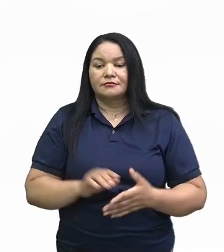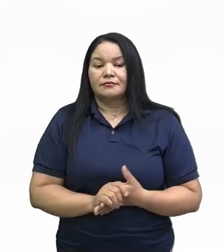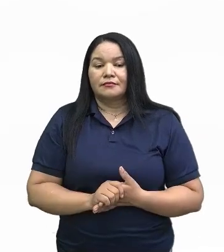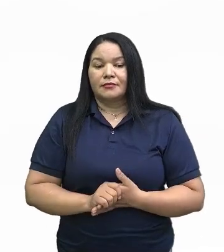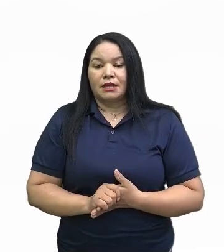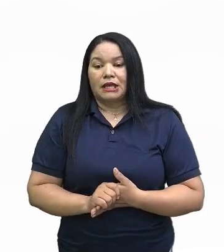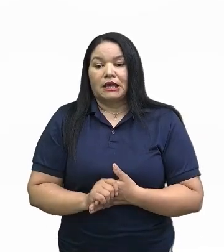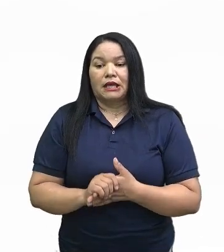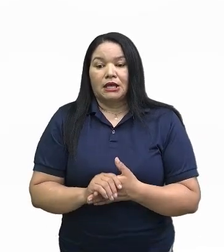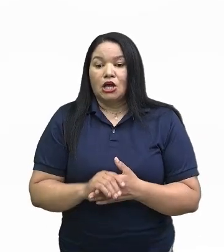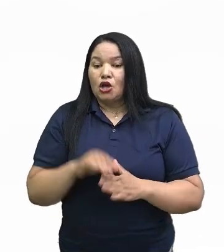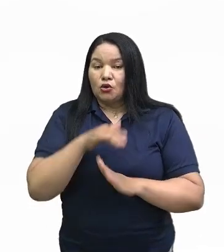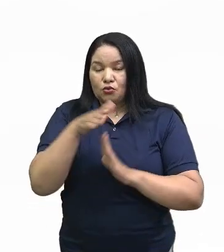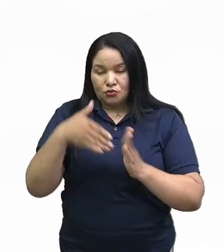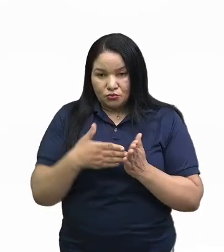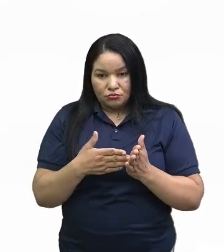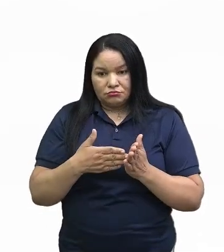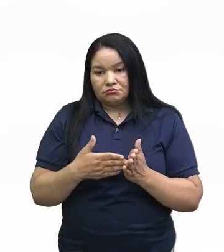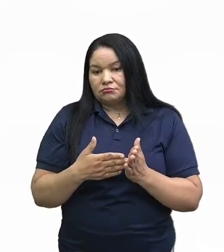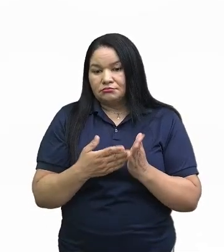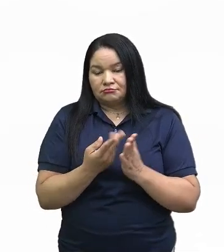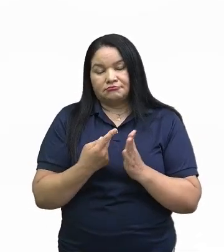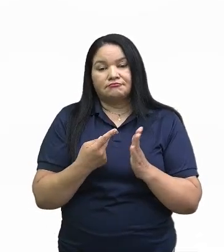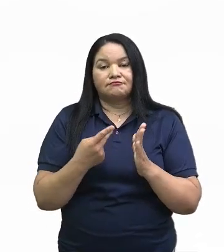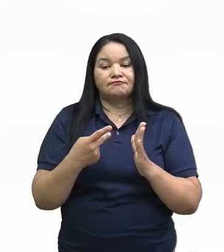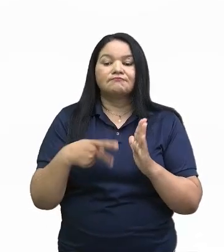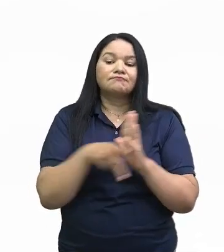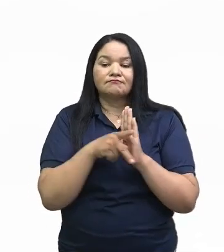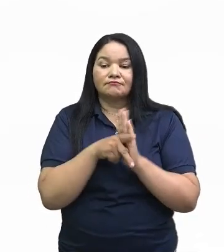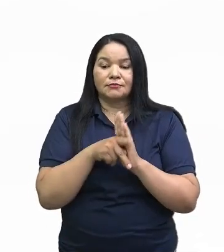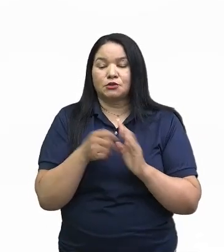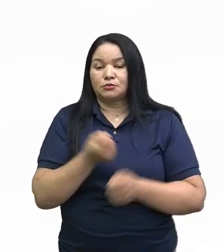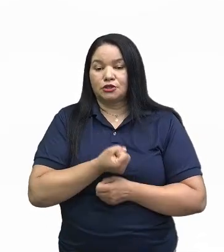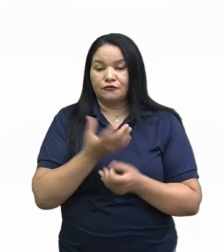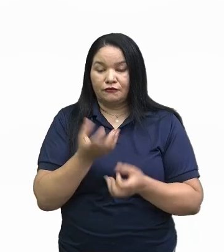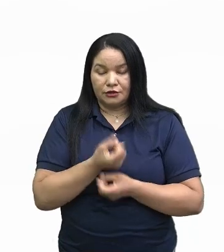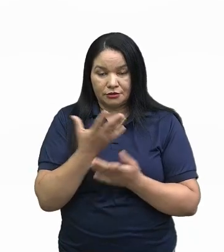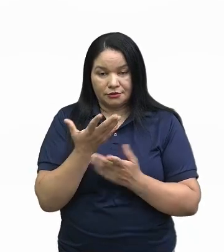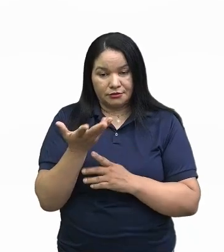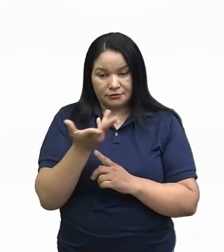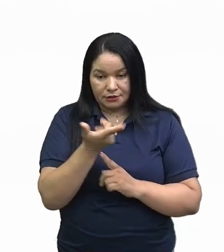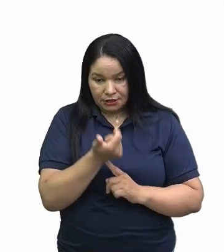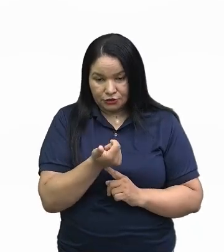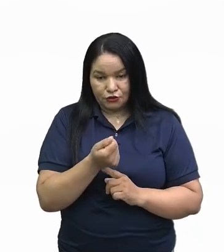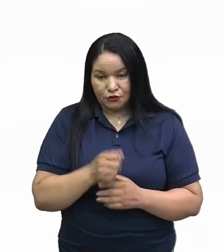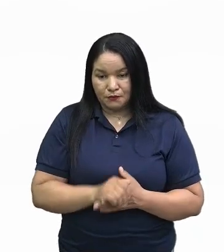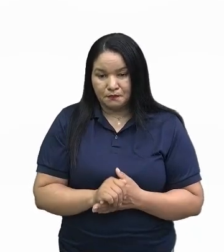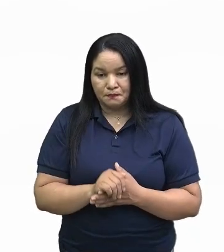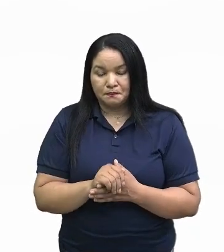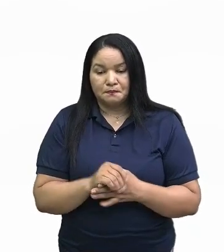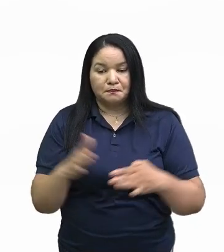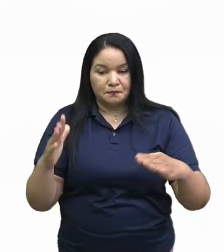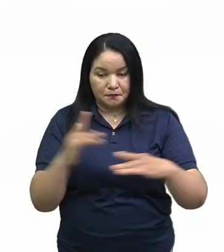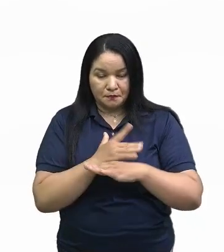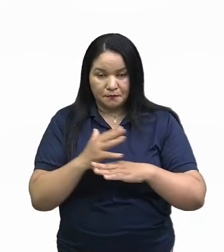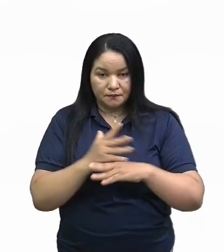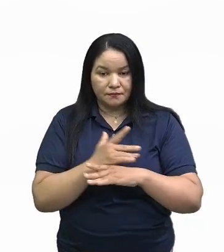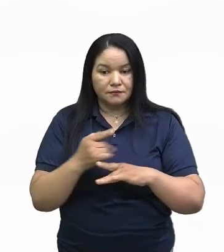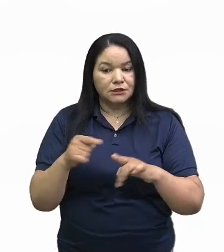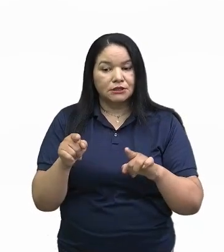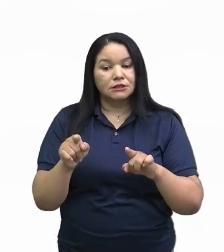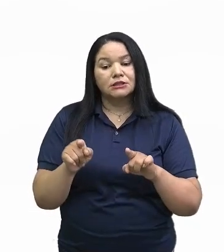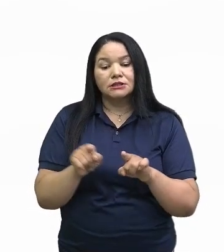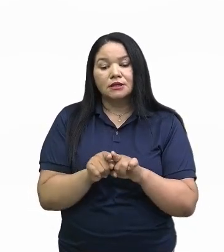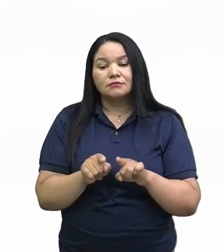Então, tudo isso também faz parte dessas manifestações urbanas, que também